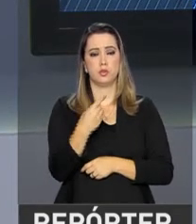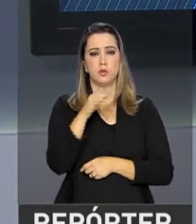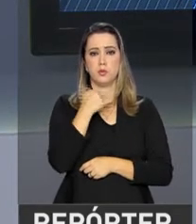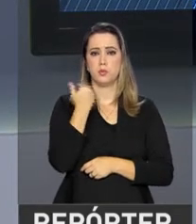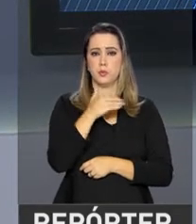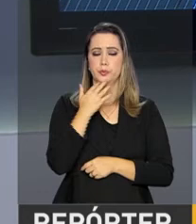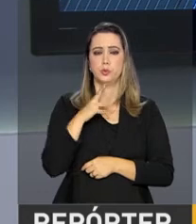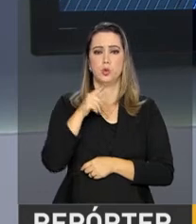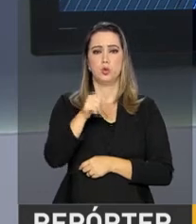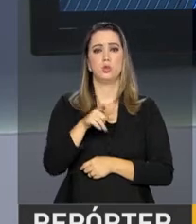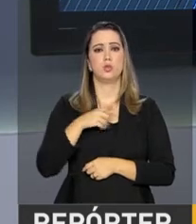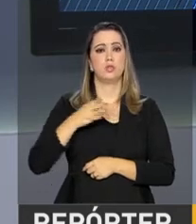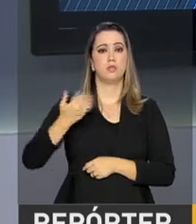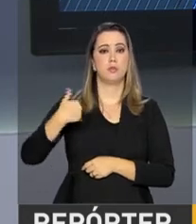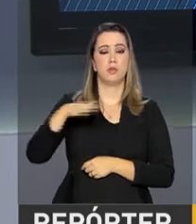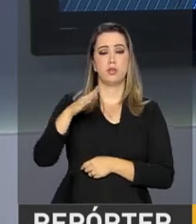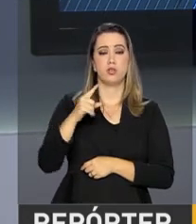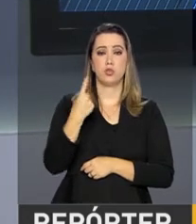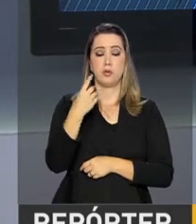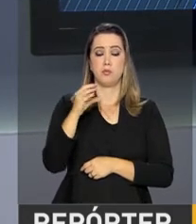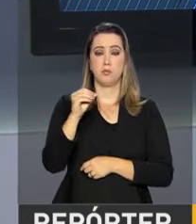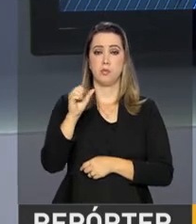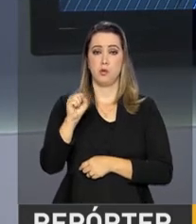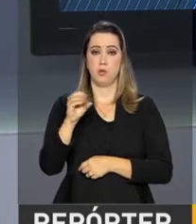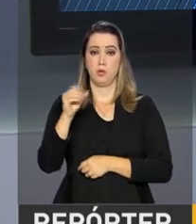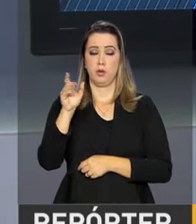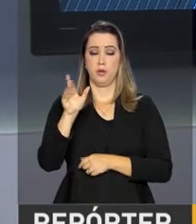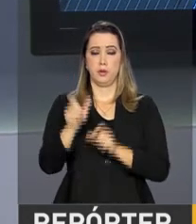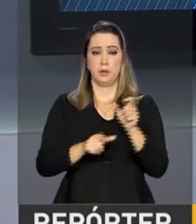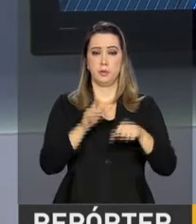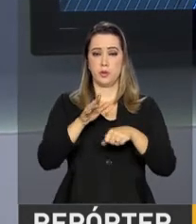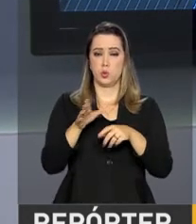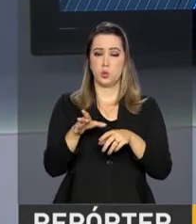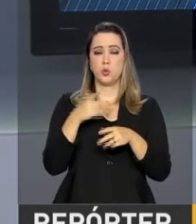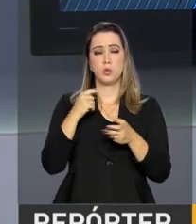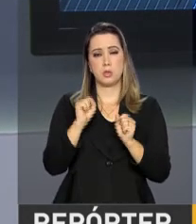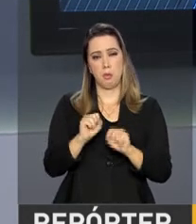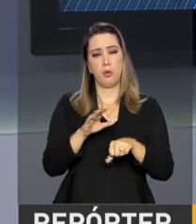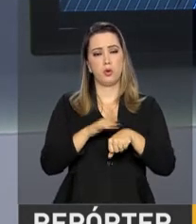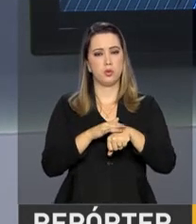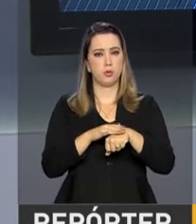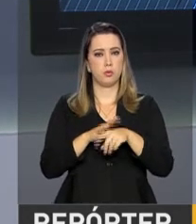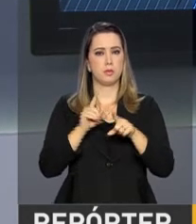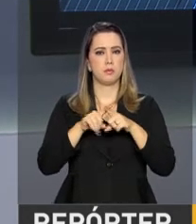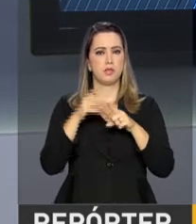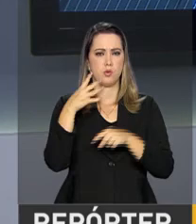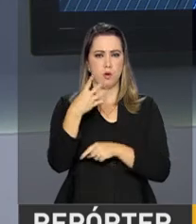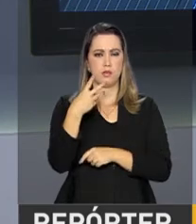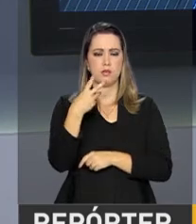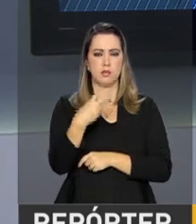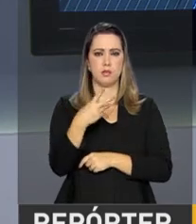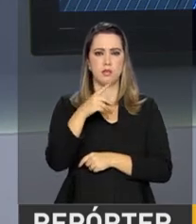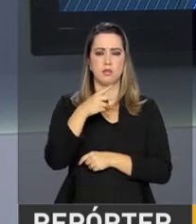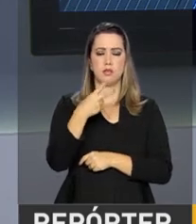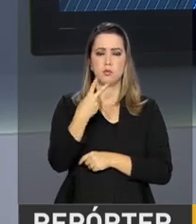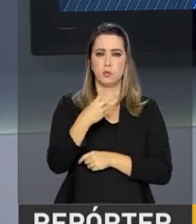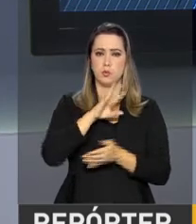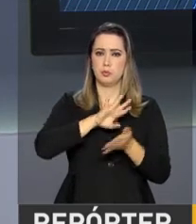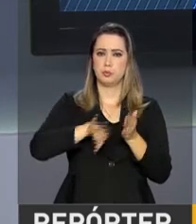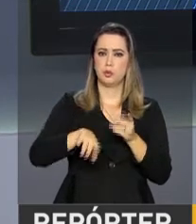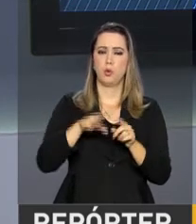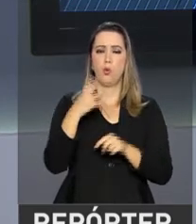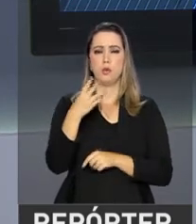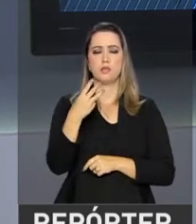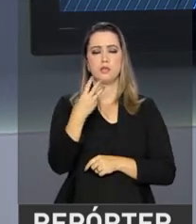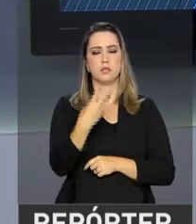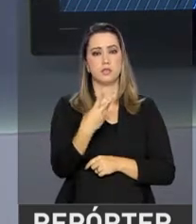notificados 1.080 casos suspeitos, sendo que 432 foram descartados e 435